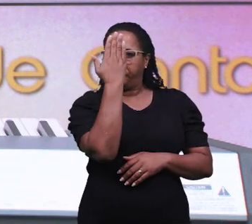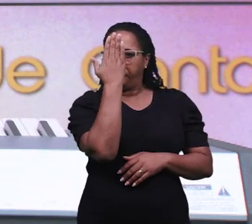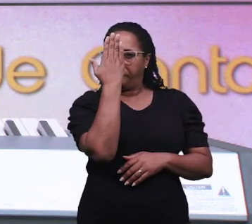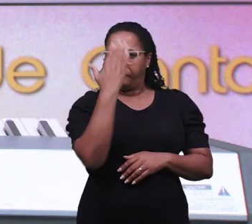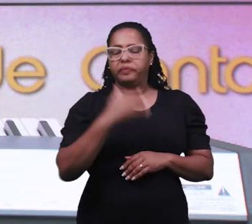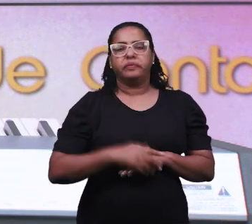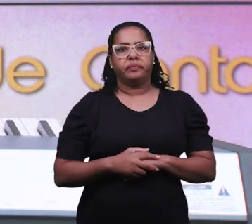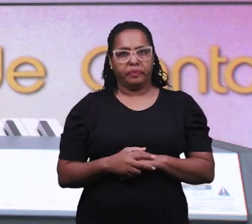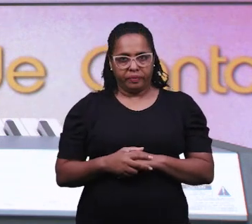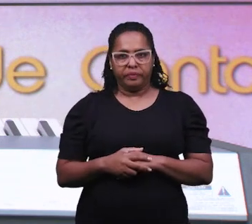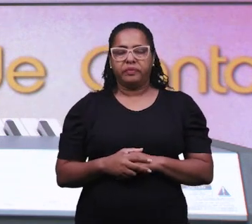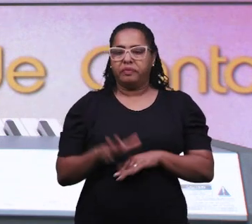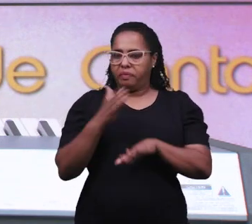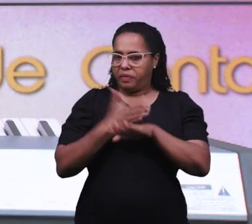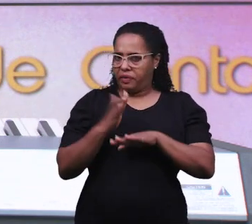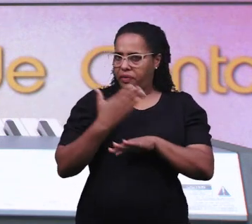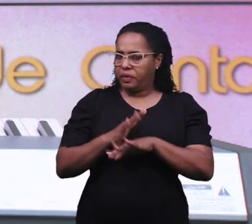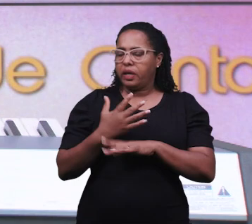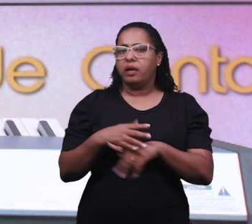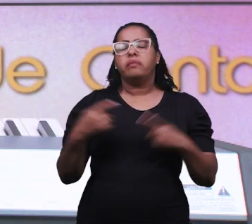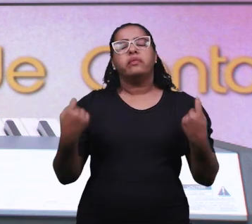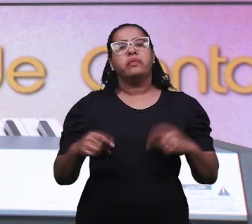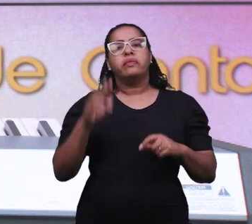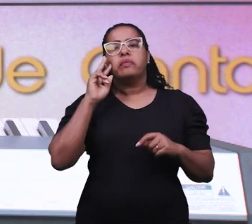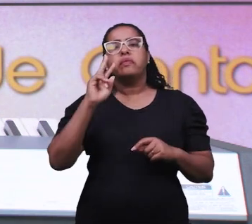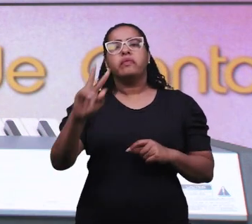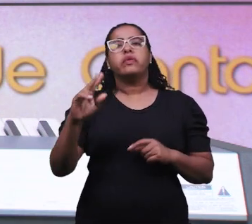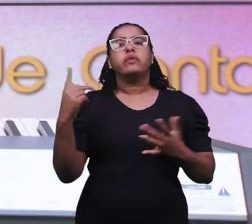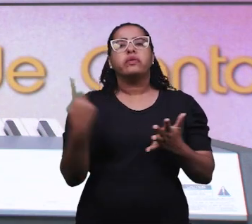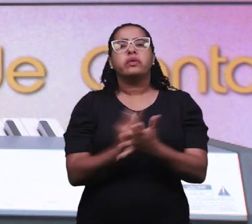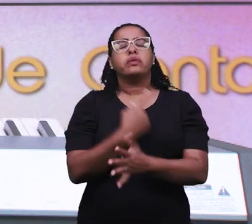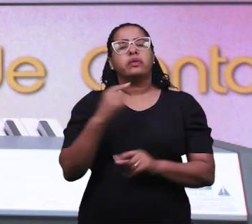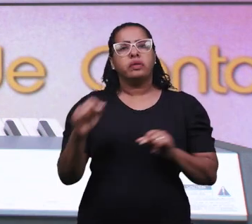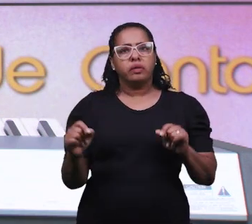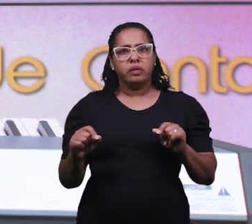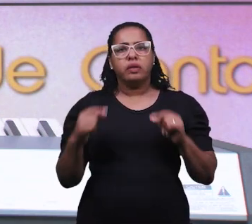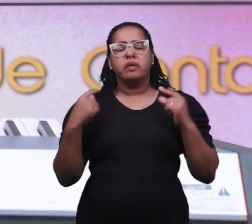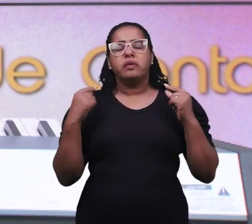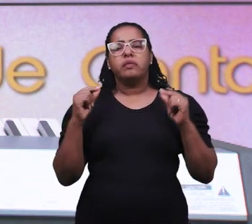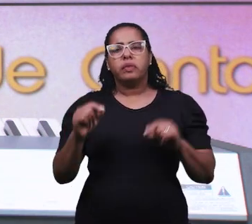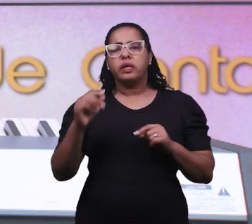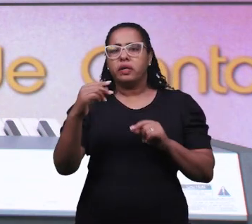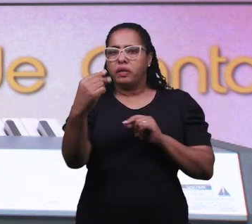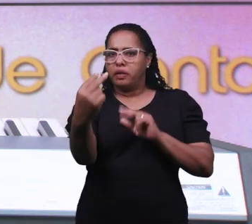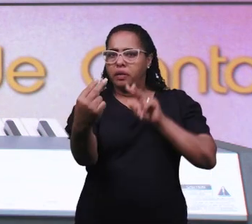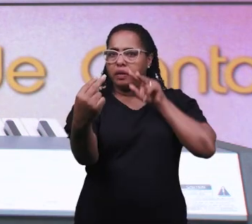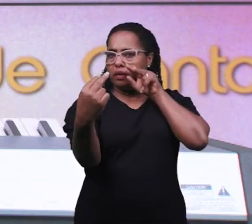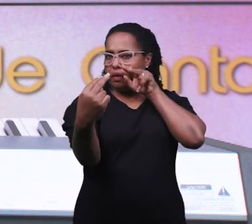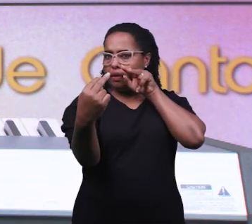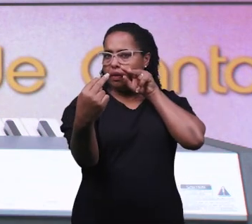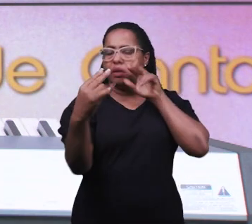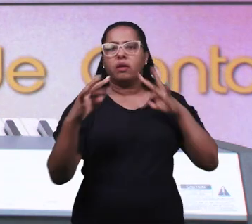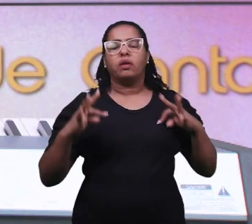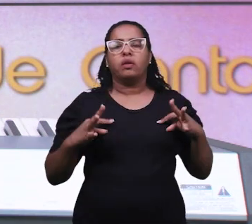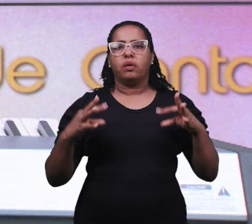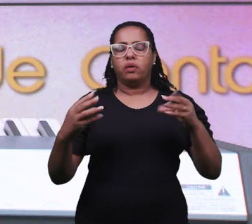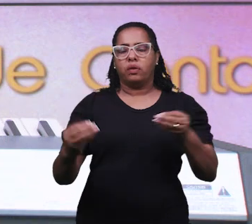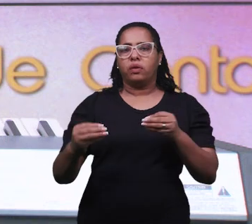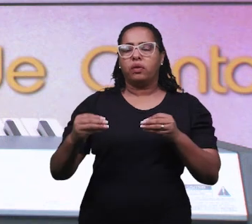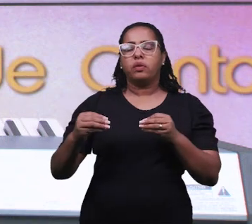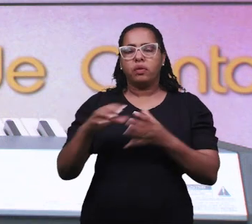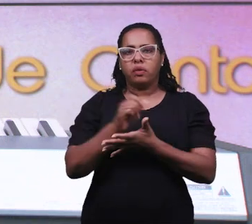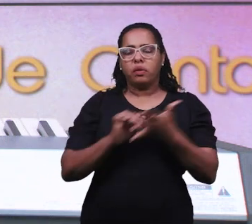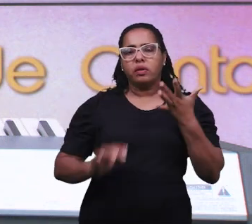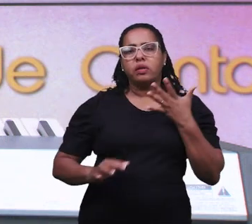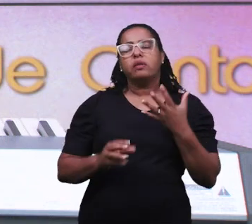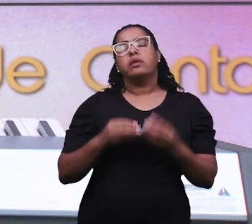ok? Porque você precisa ver o que está acontecendo, você precisa se ver ao fazer todos esses exercícios